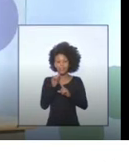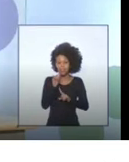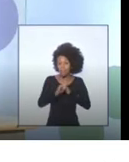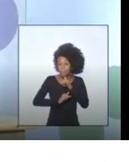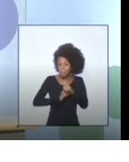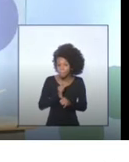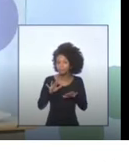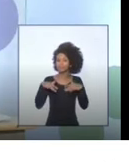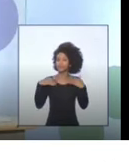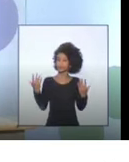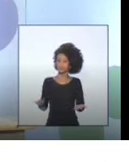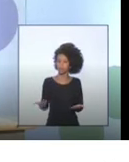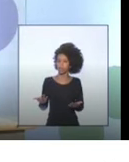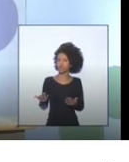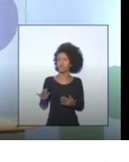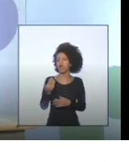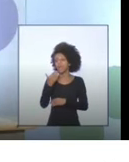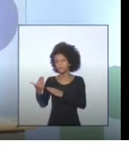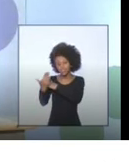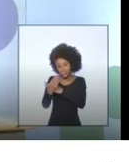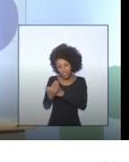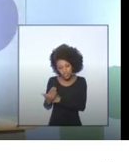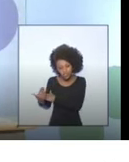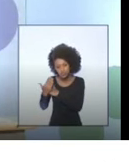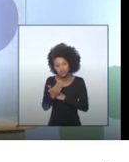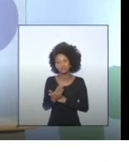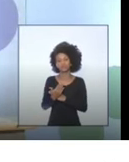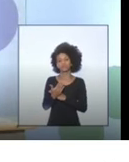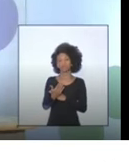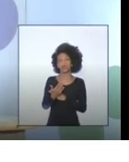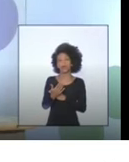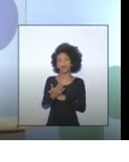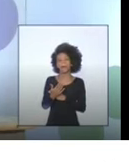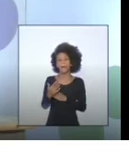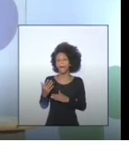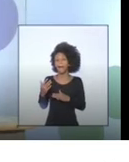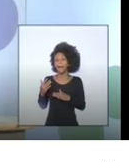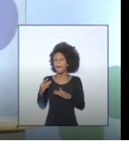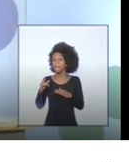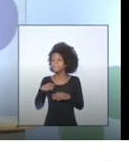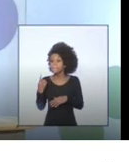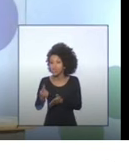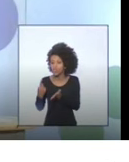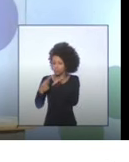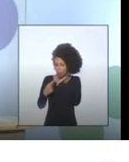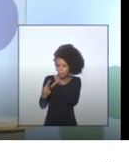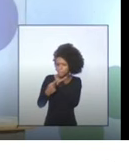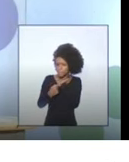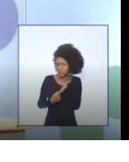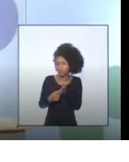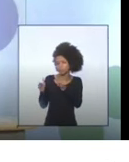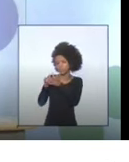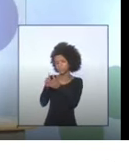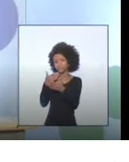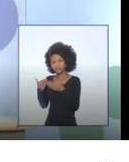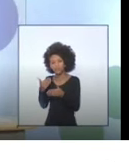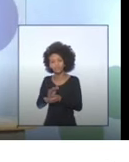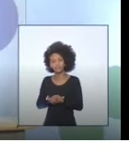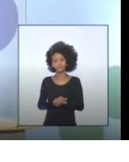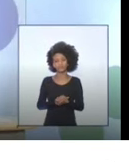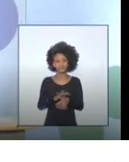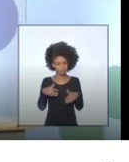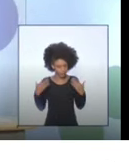vou pedir aí o auxílio de vocês para que a gente estabeleça, inclusive, os nossos combinados aqui no chat.